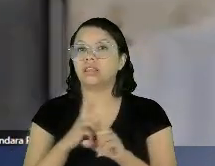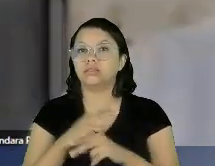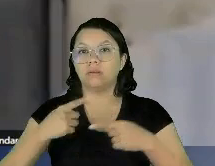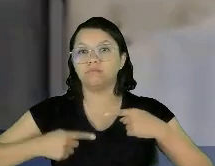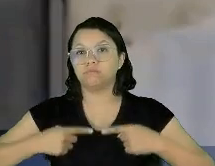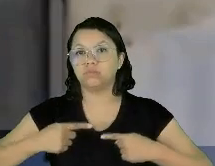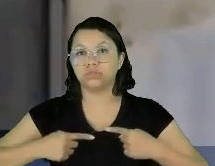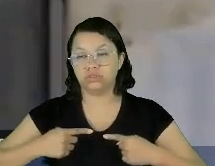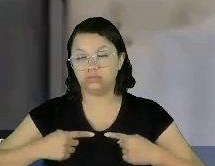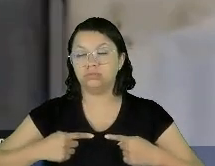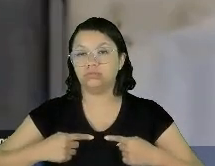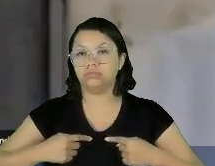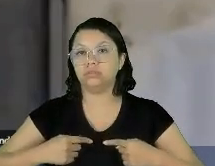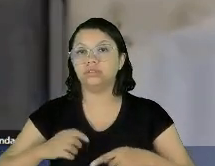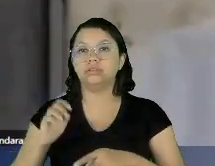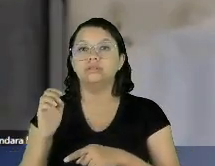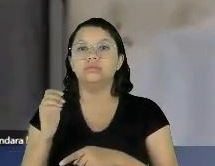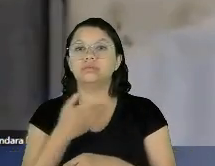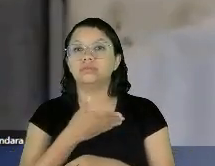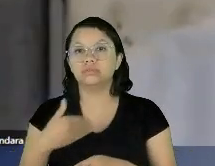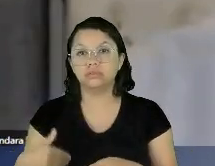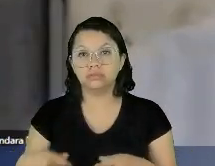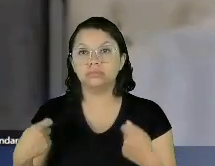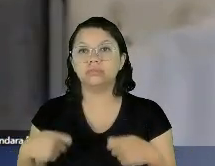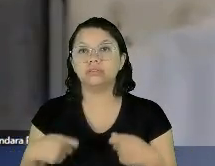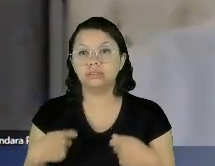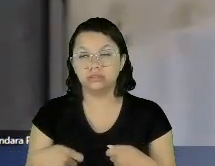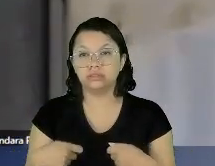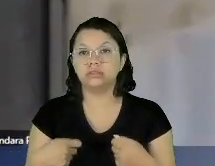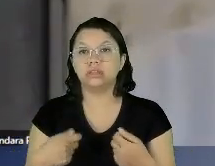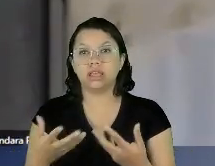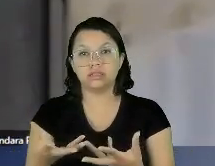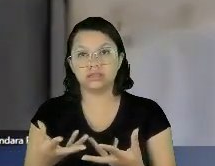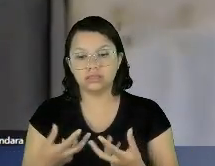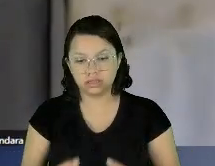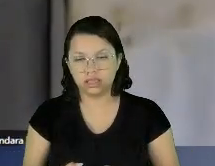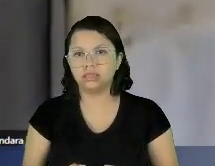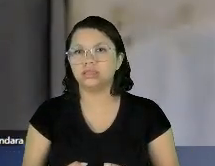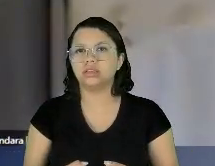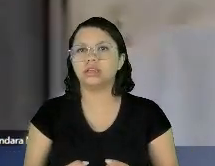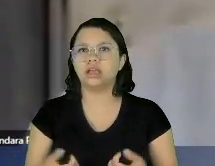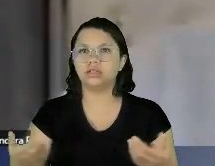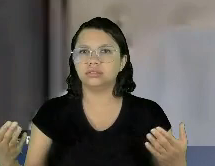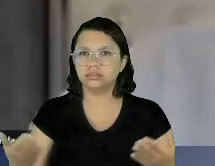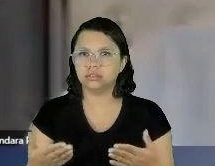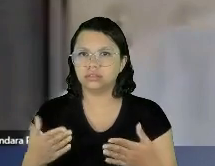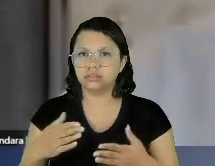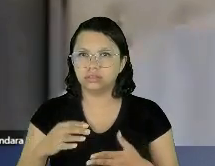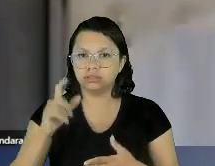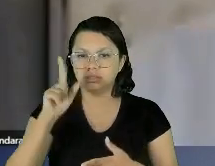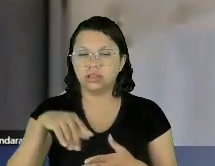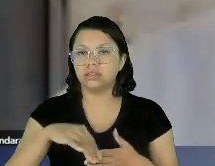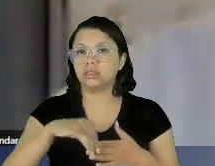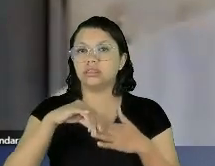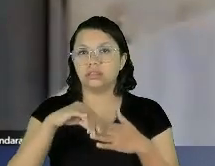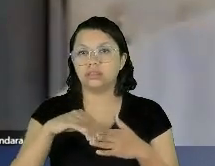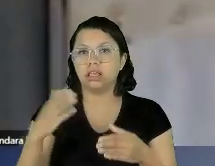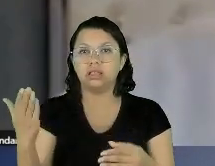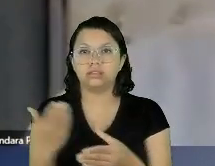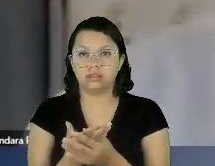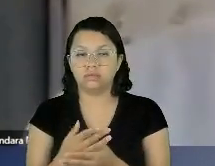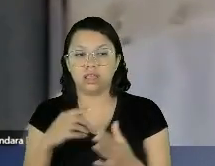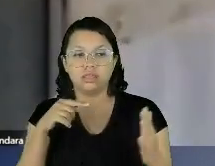alteração no sentido político, né? De que o Estado precisa tomar para si essa titularidade da ação.